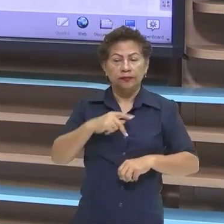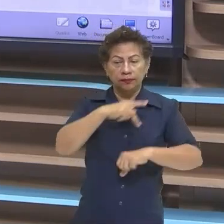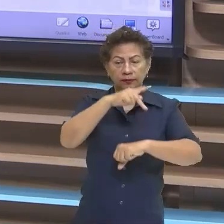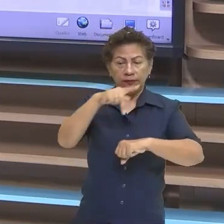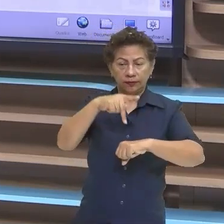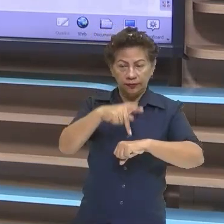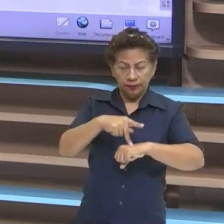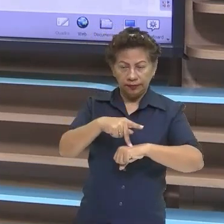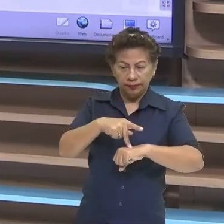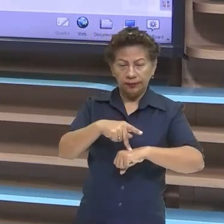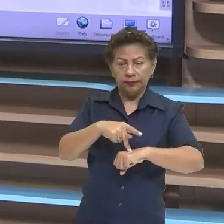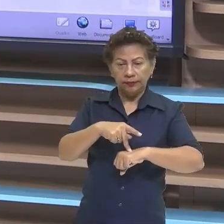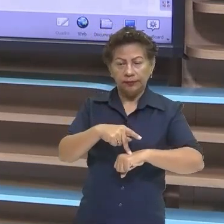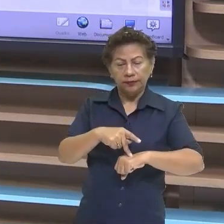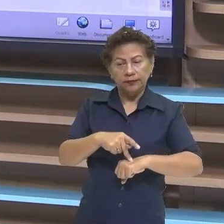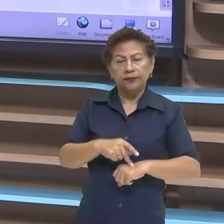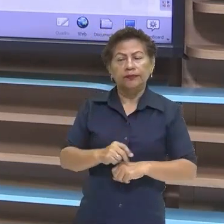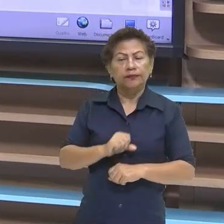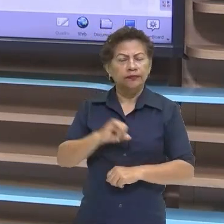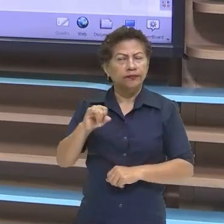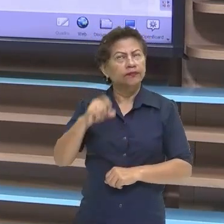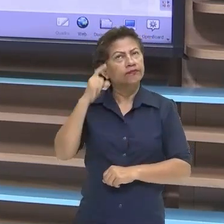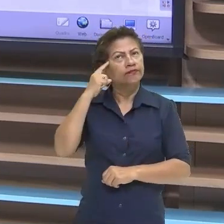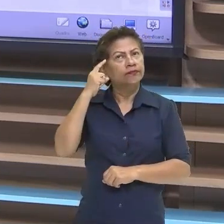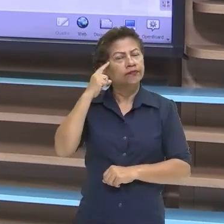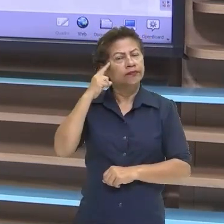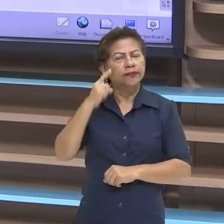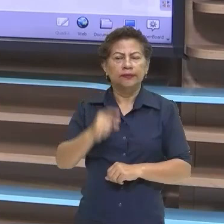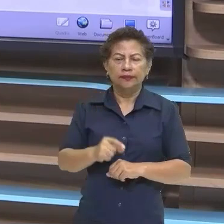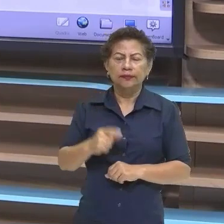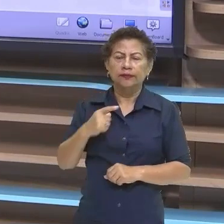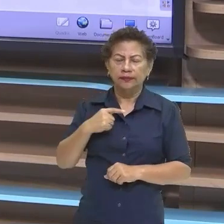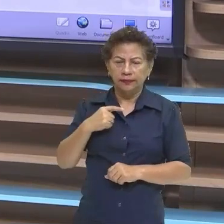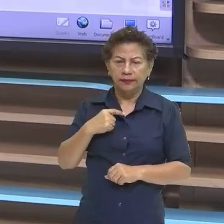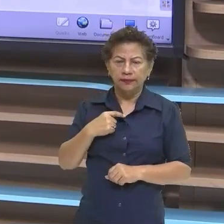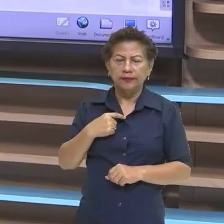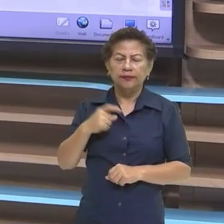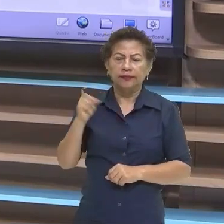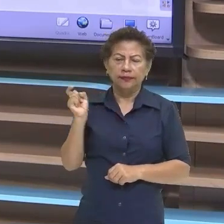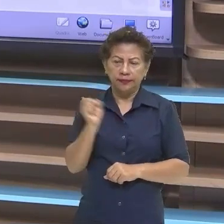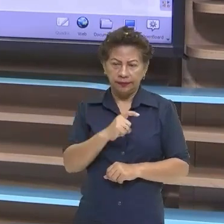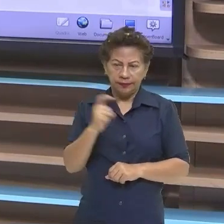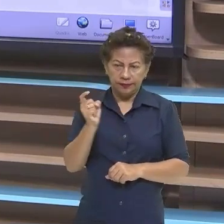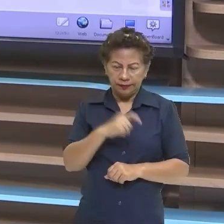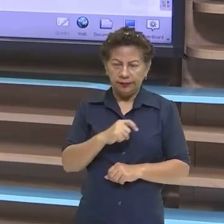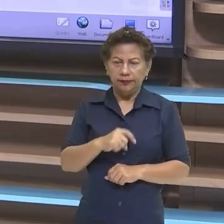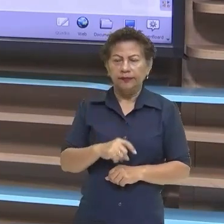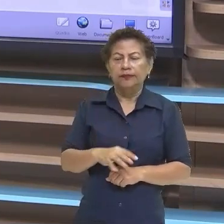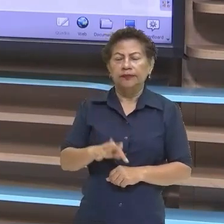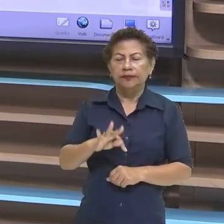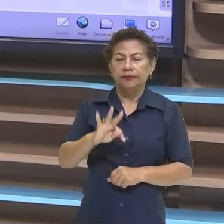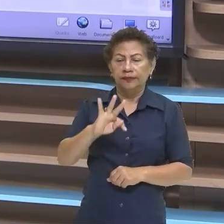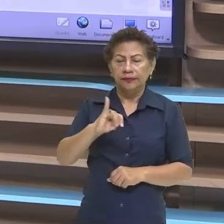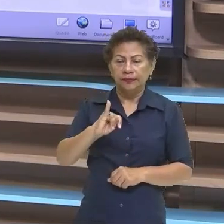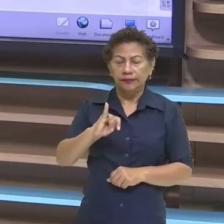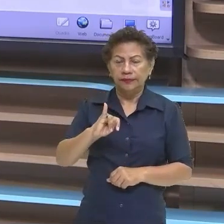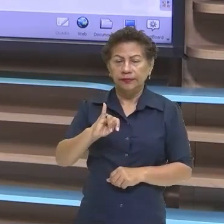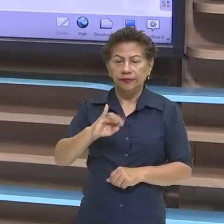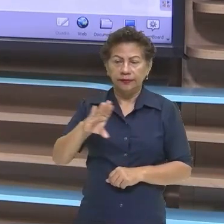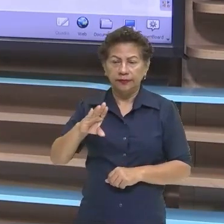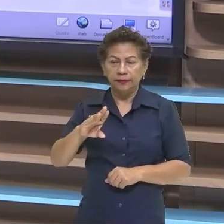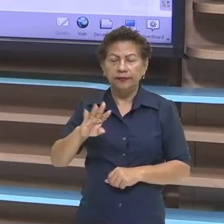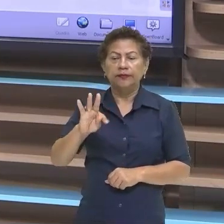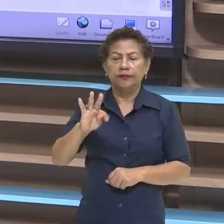lugares do mundo, né. Se você parar para observar, a gente tem aí o TikTok hoje, né, que é bastante utilizado, essa nova rede